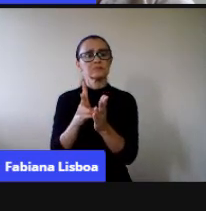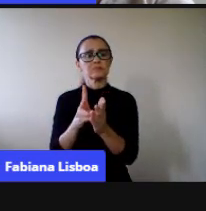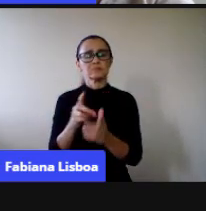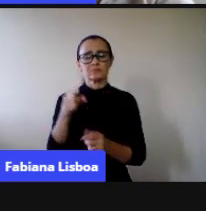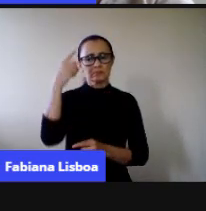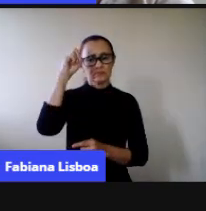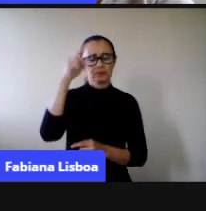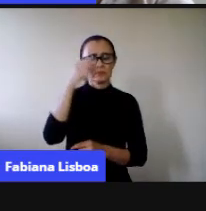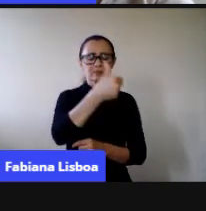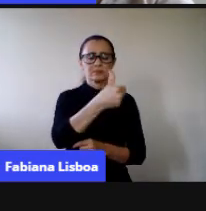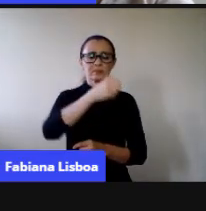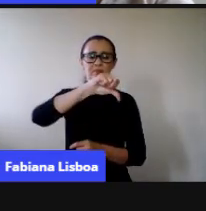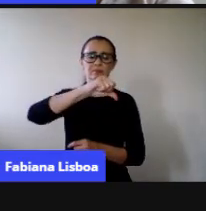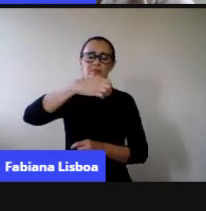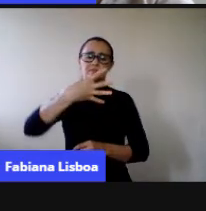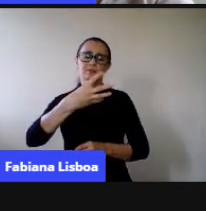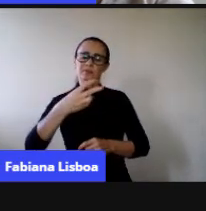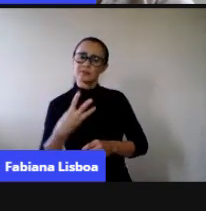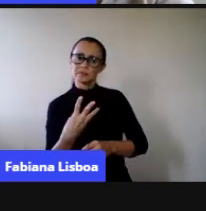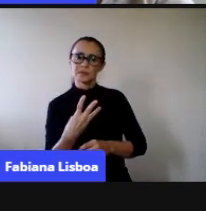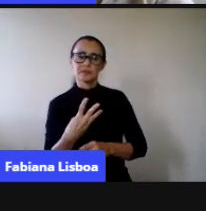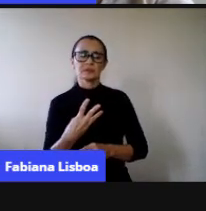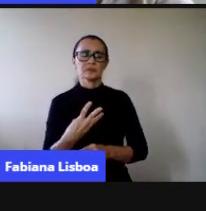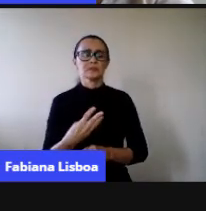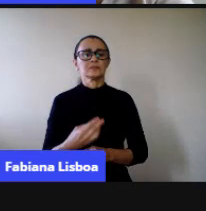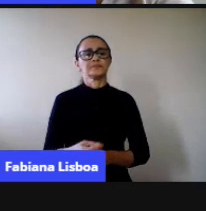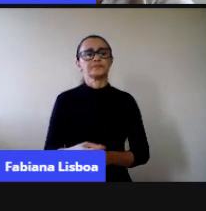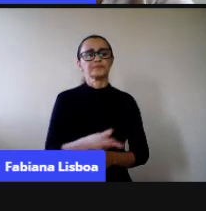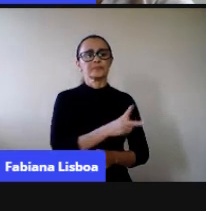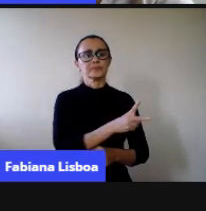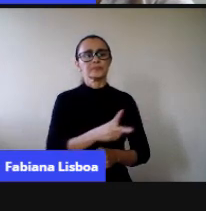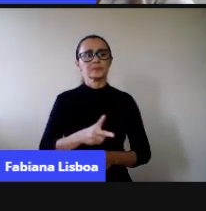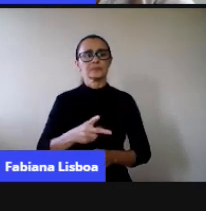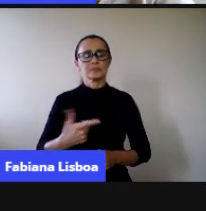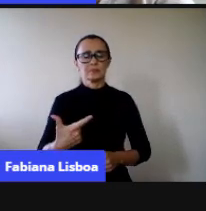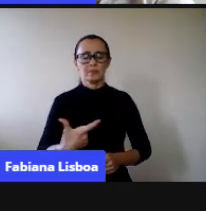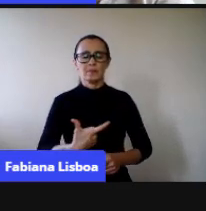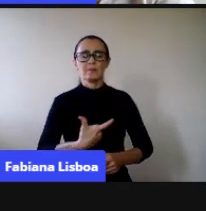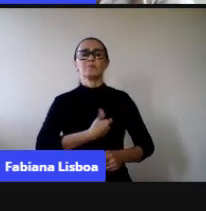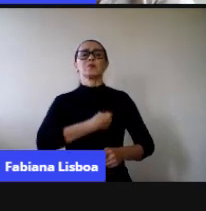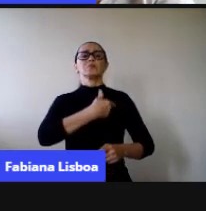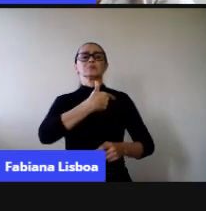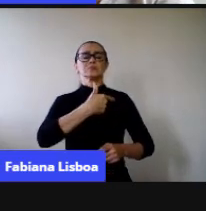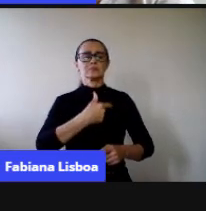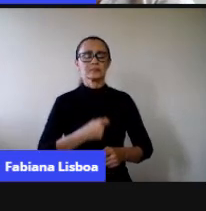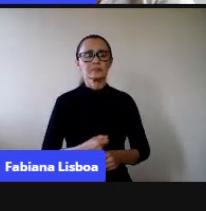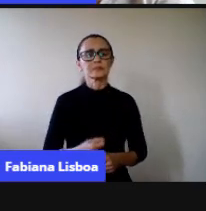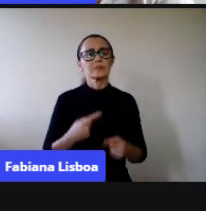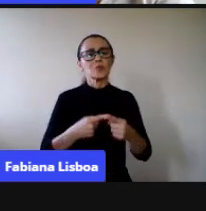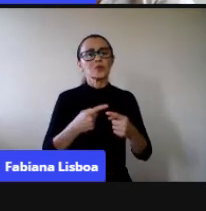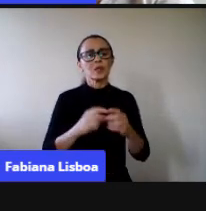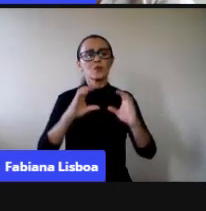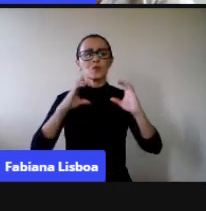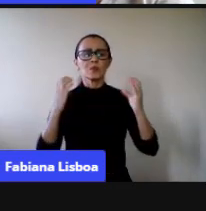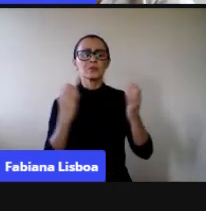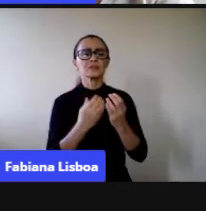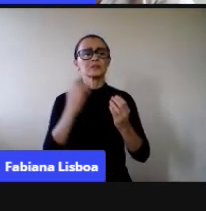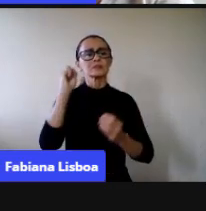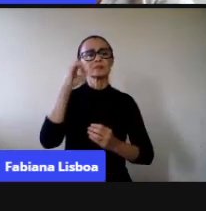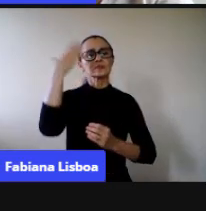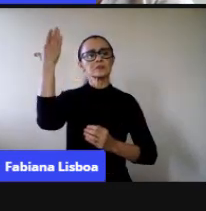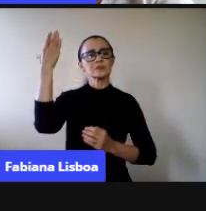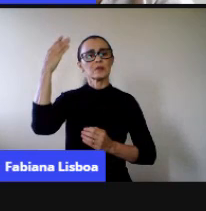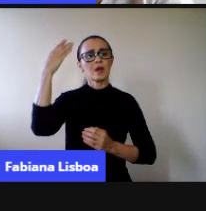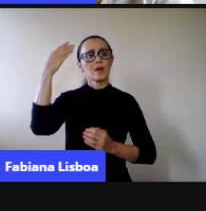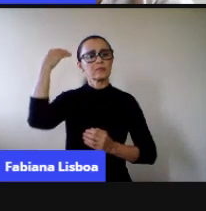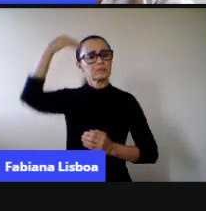em 1943 pelo presidente Getúlio Vargas, né? Devido a um congresso que teve no México,